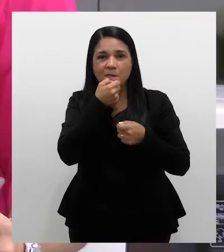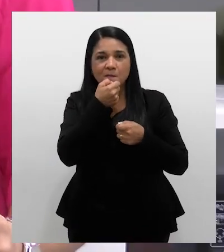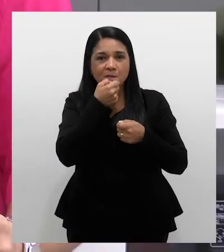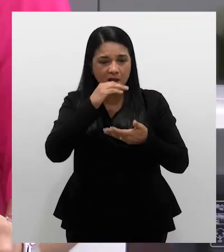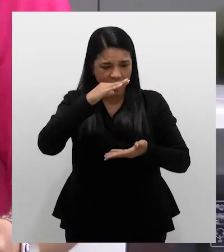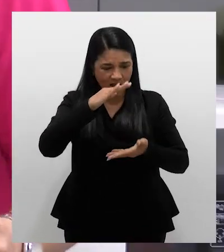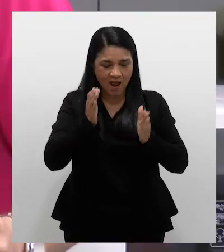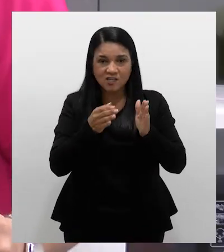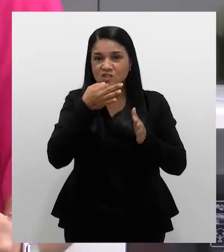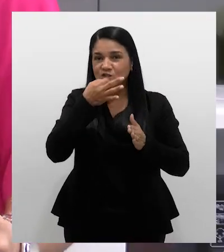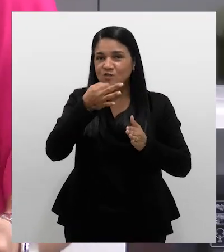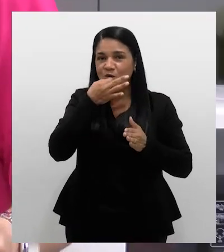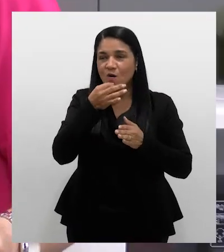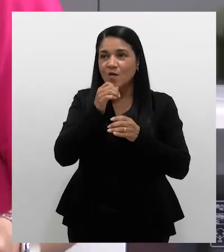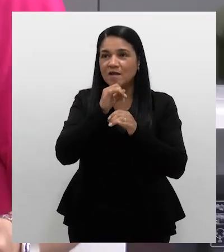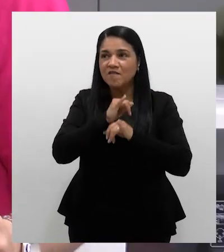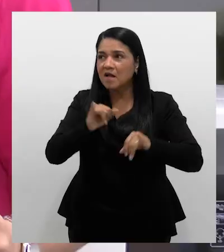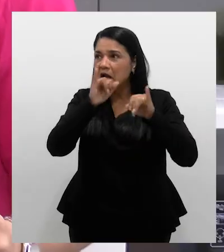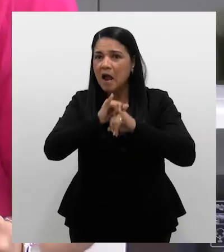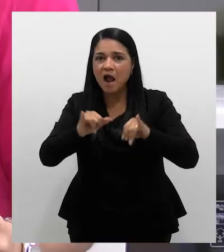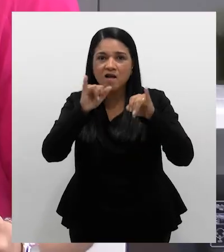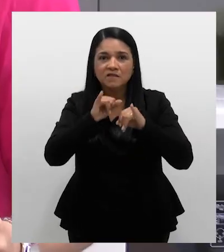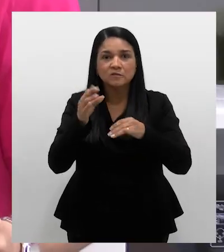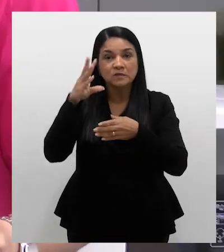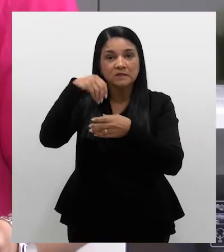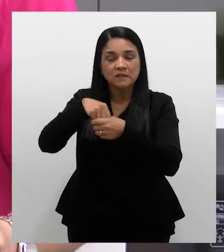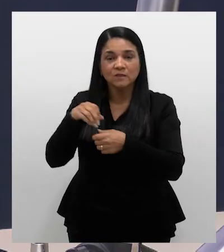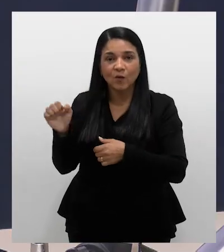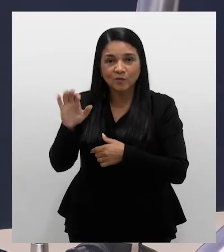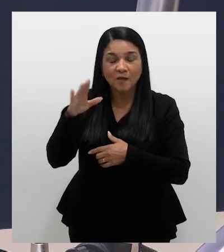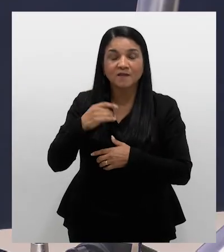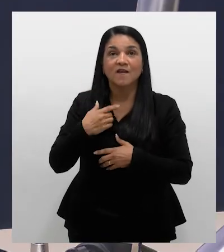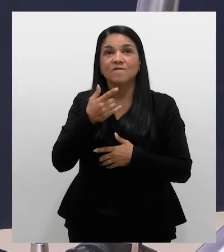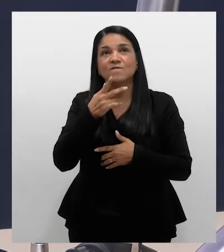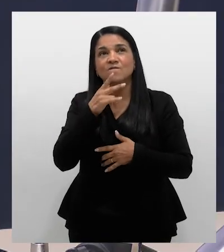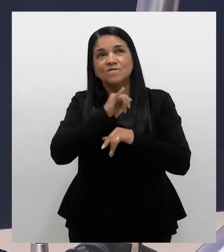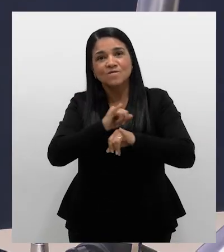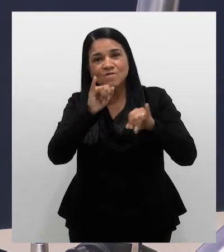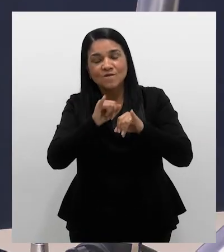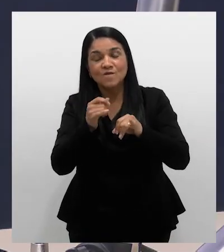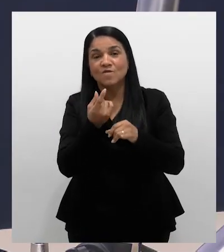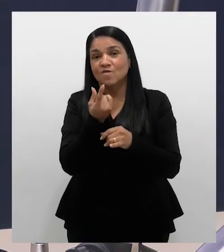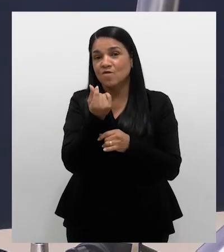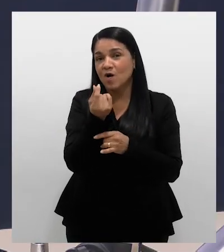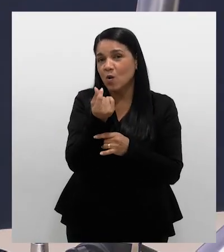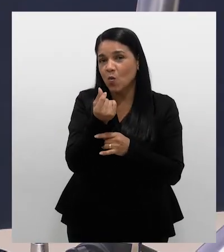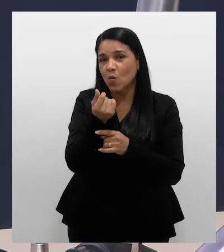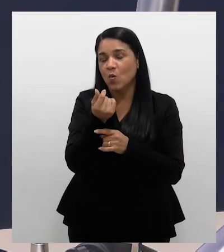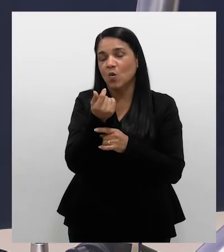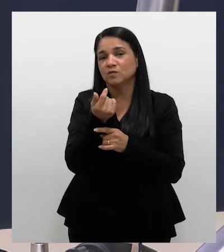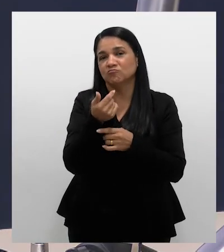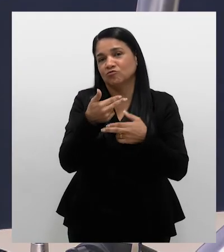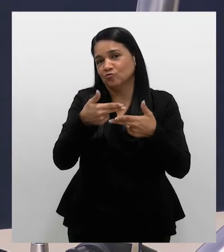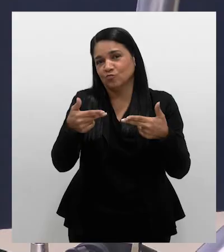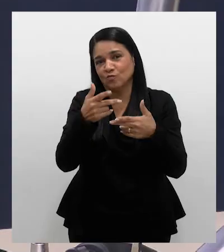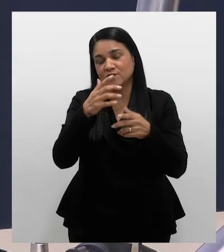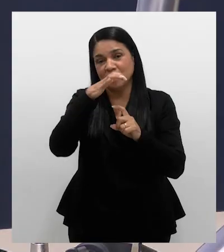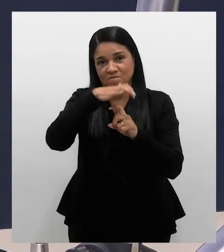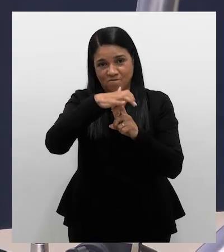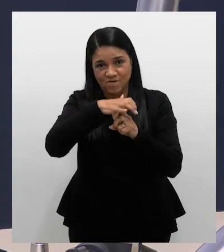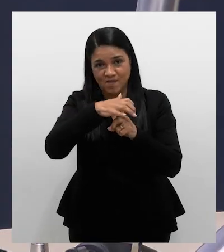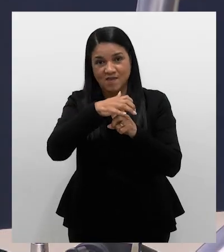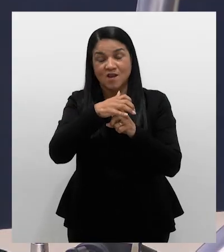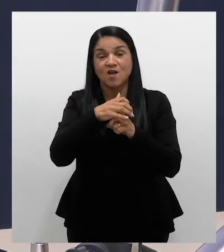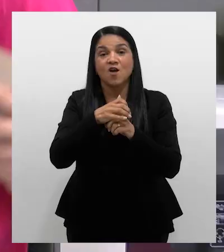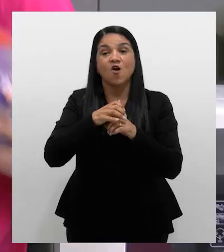poder falar sobre as demandas da comunidade, Sim. né? O preço dos produtos da feira Sim,